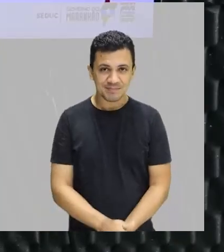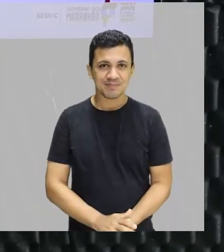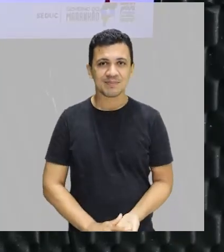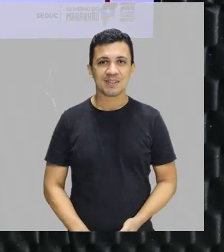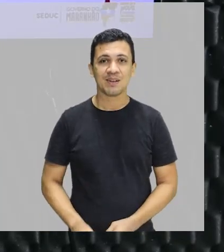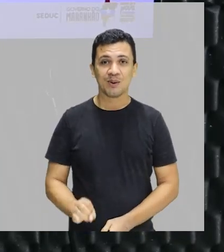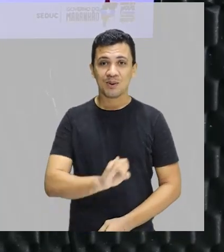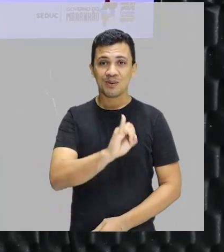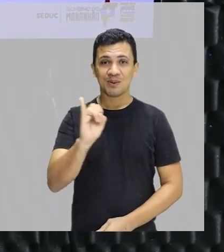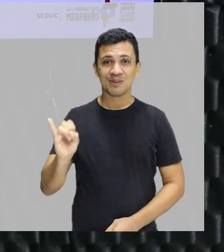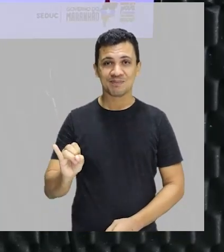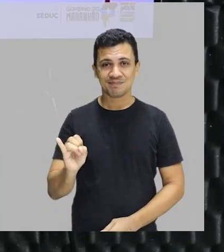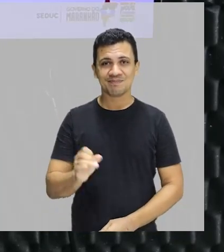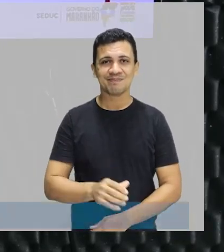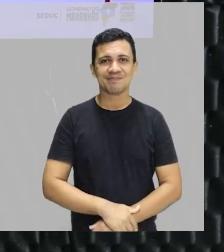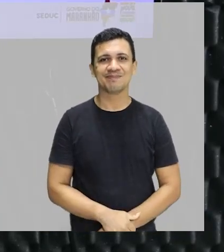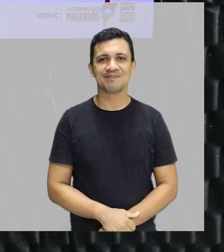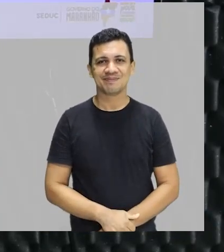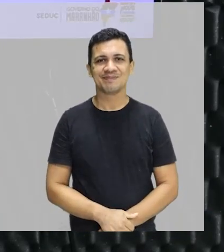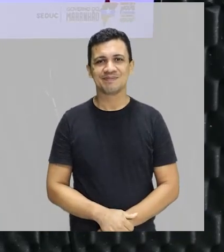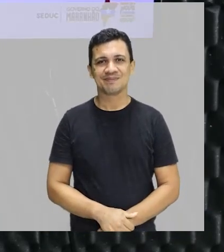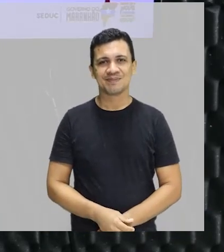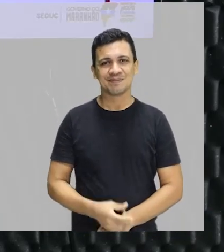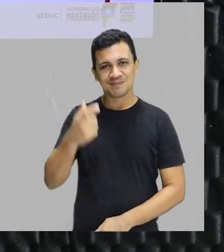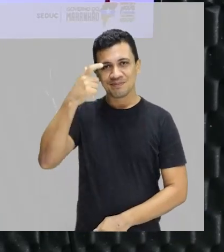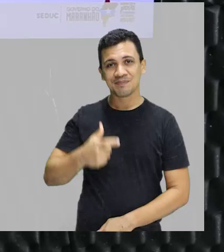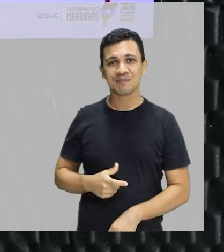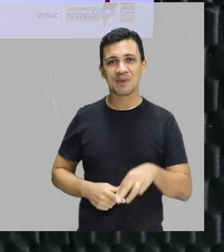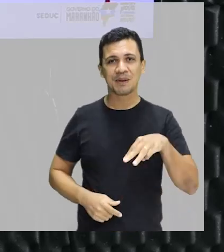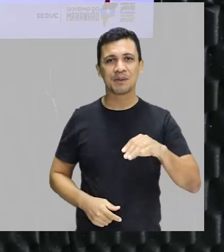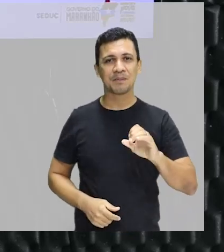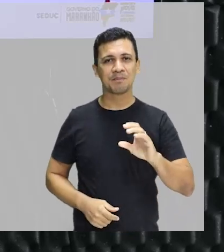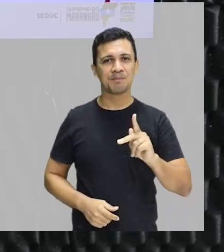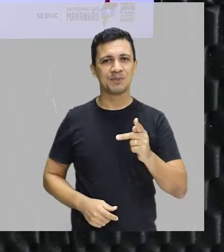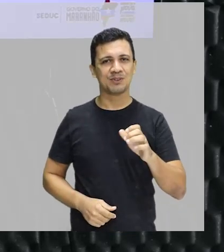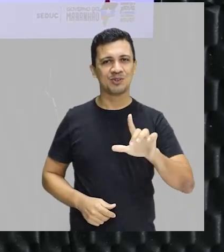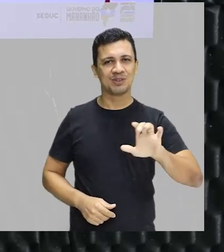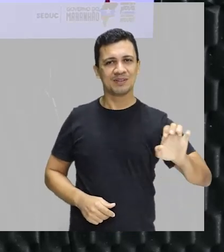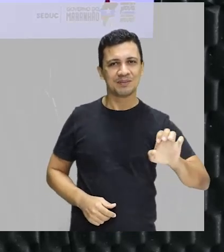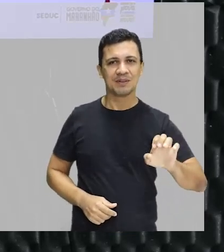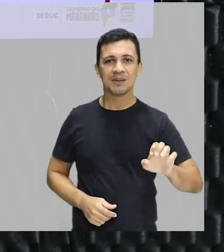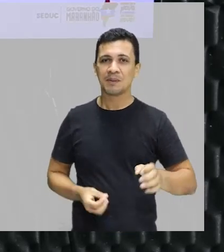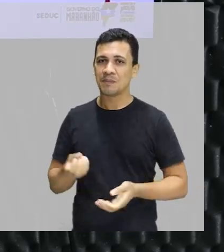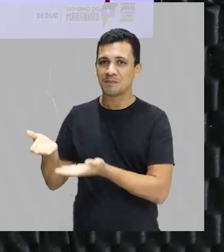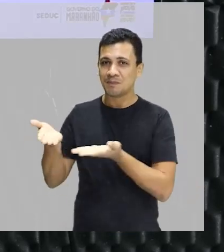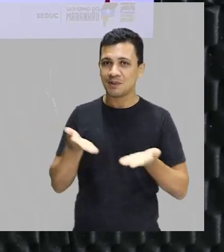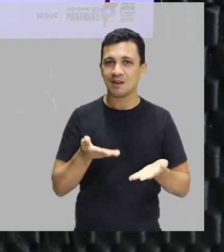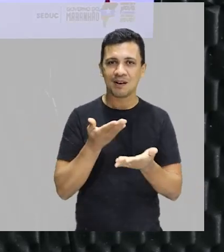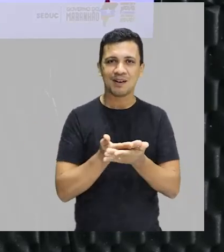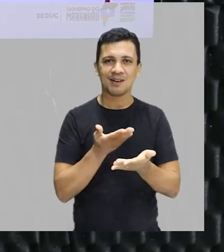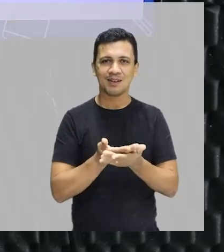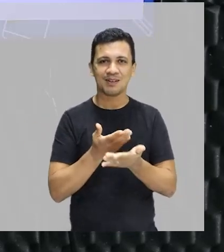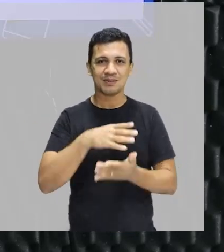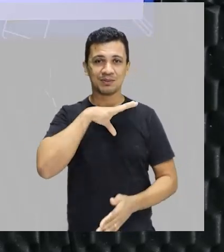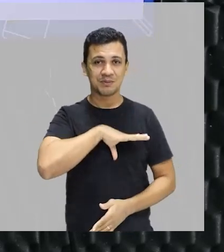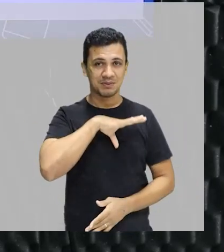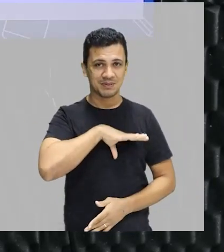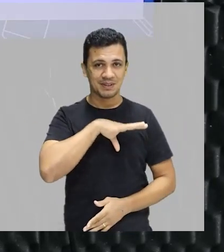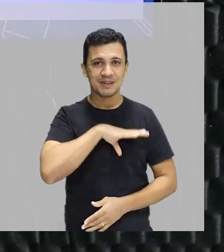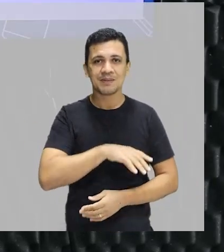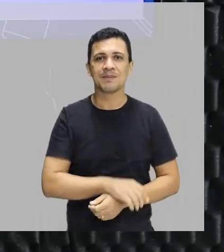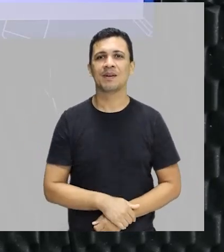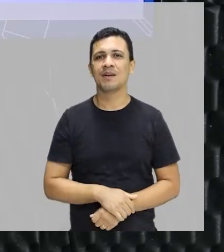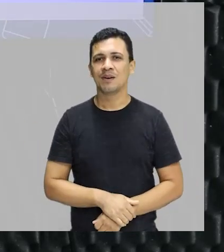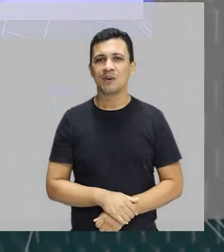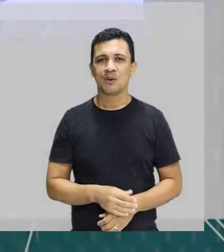Hello everybody, welcome to our English class. I'm teacher Michelle. Olá pessoal, sejam bem-vindos à aula de inglês. Eu sou a professora Michelle. Hoje